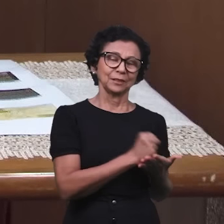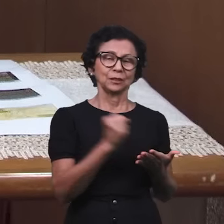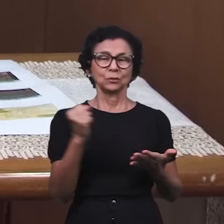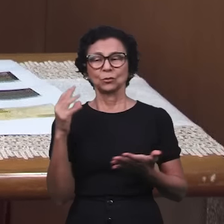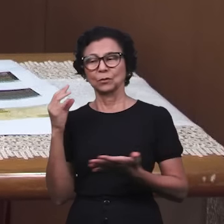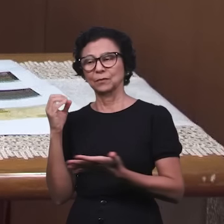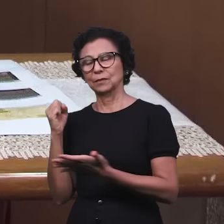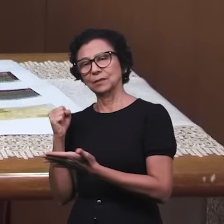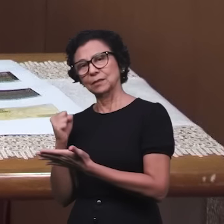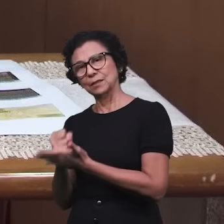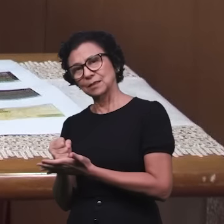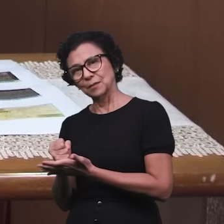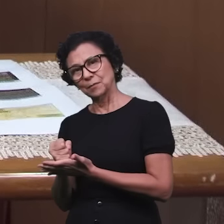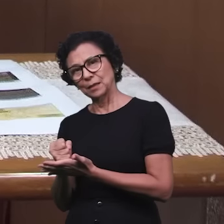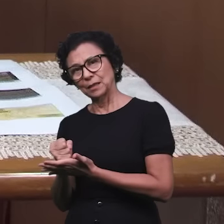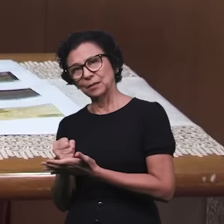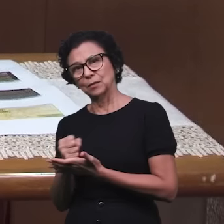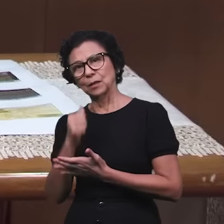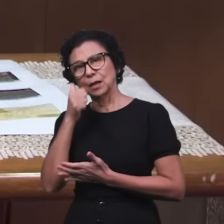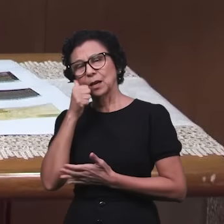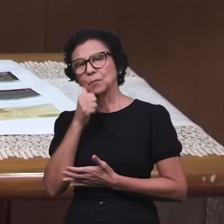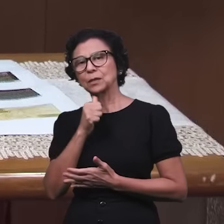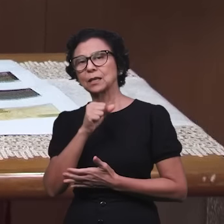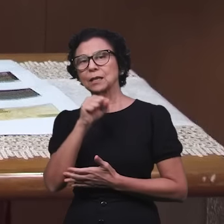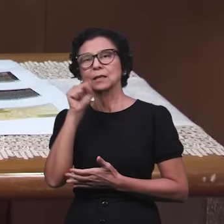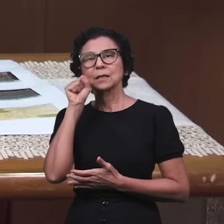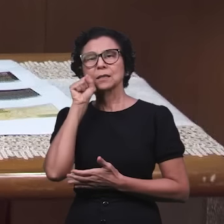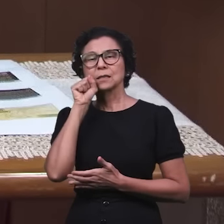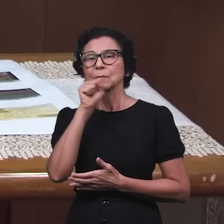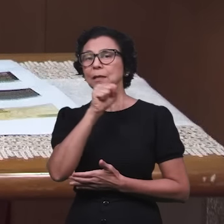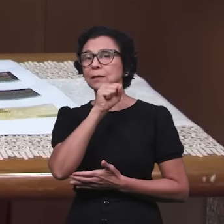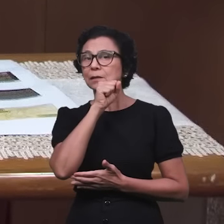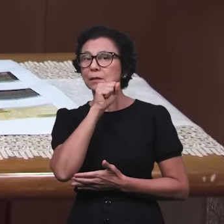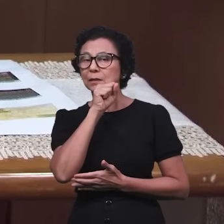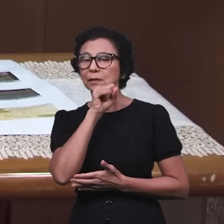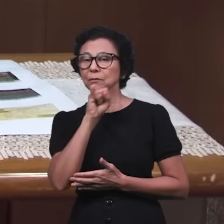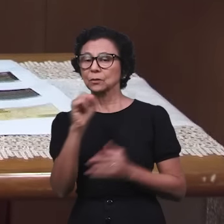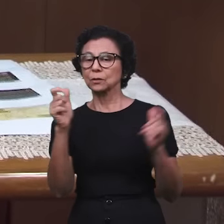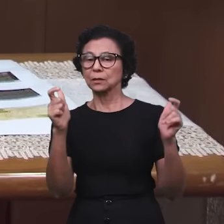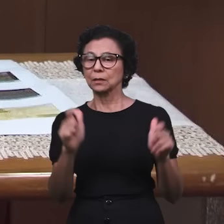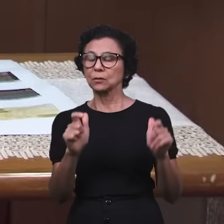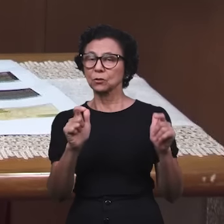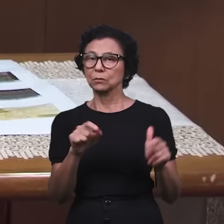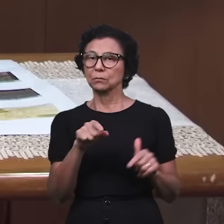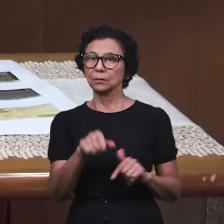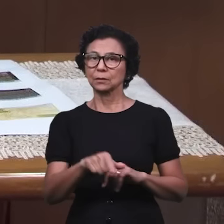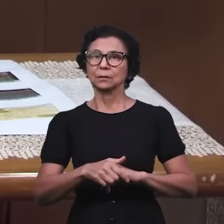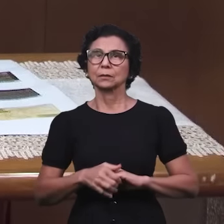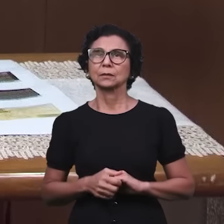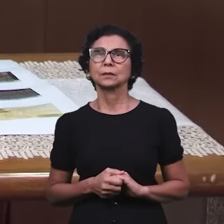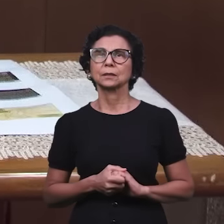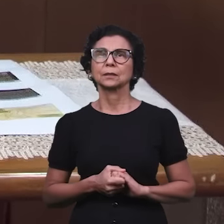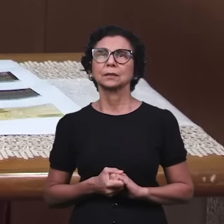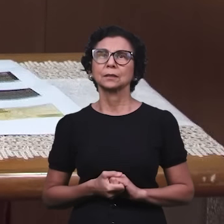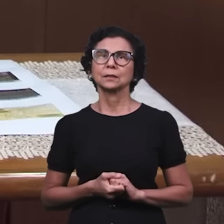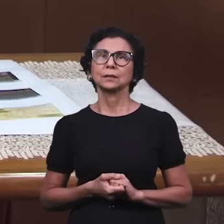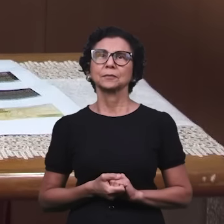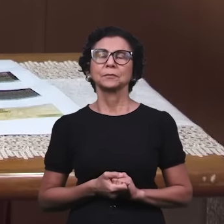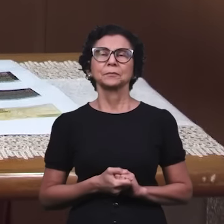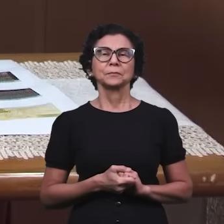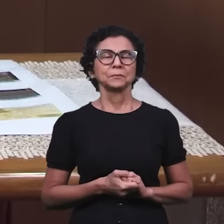disse, nossos pais dizem que neste lugar, que era o Monte Gerizim, onde ela estava em Sicar, né? Que